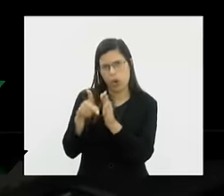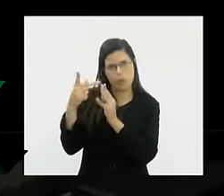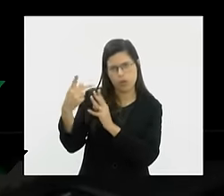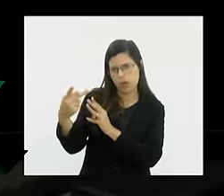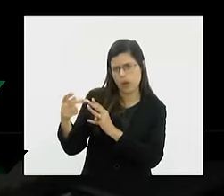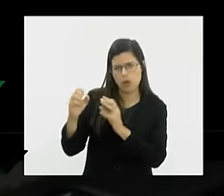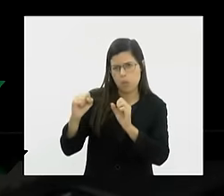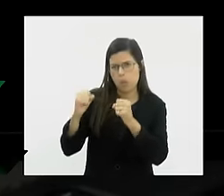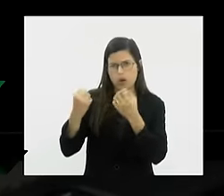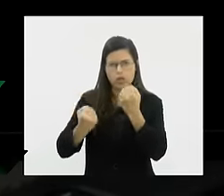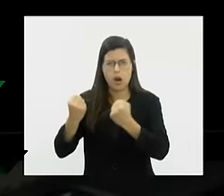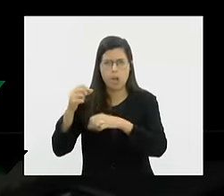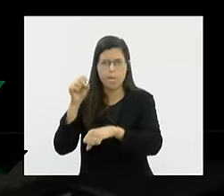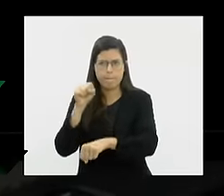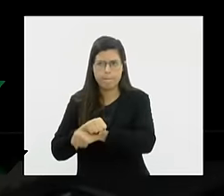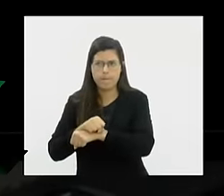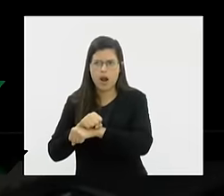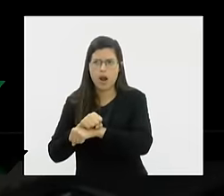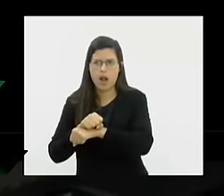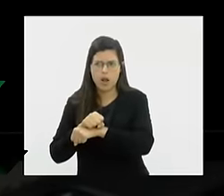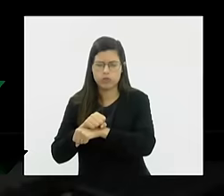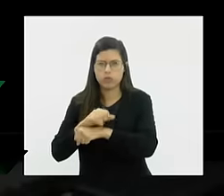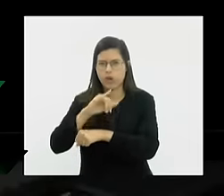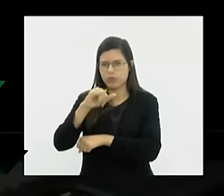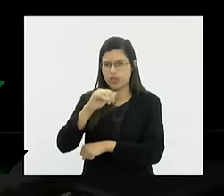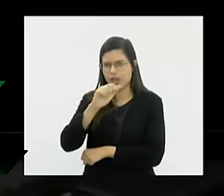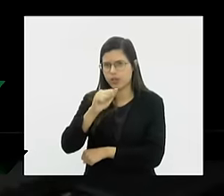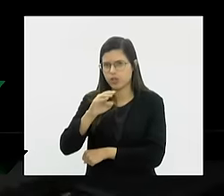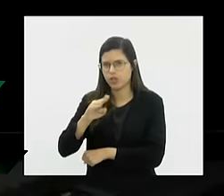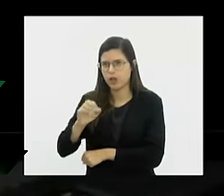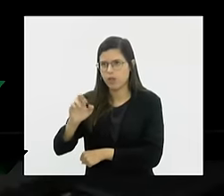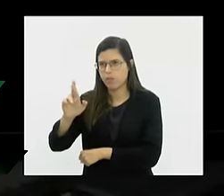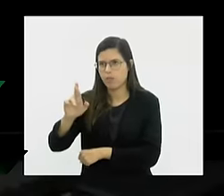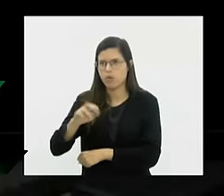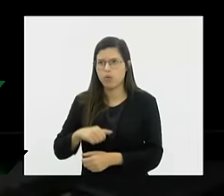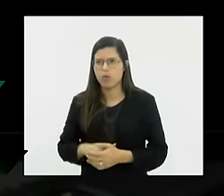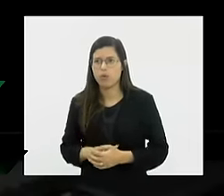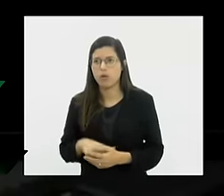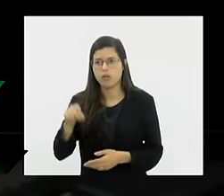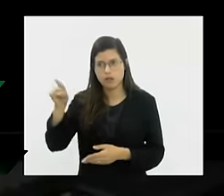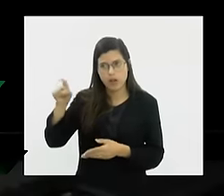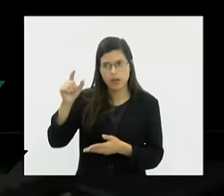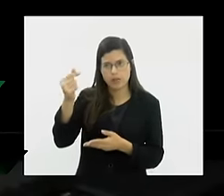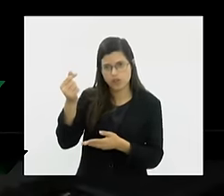deles parado. Olha lá. Carro da Jambu. Parada ali, lá é o dinheiro. Lá.